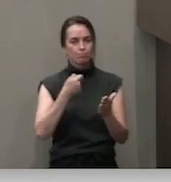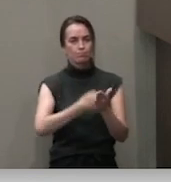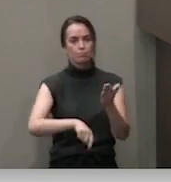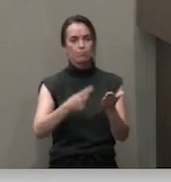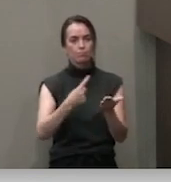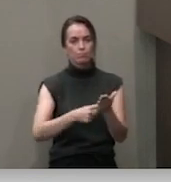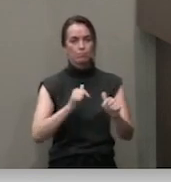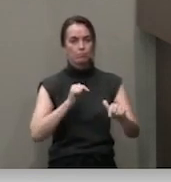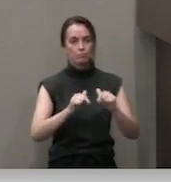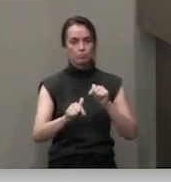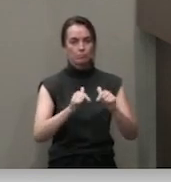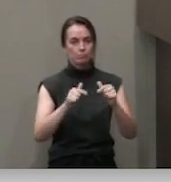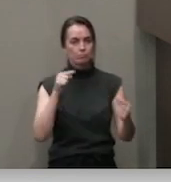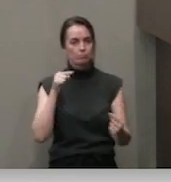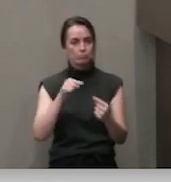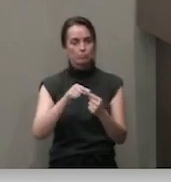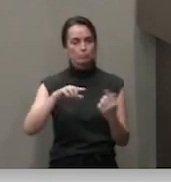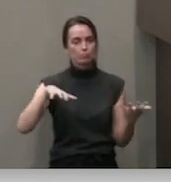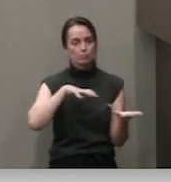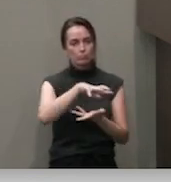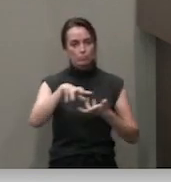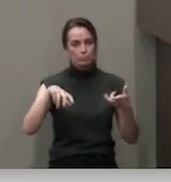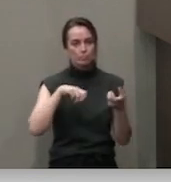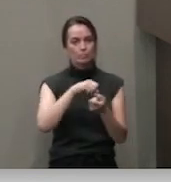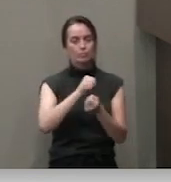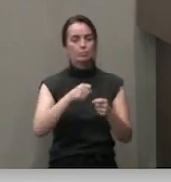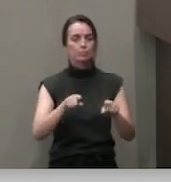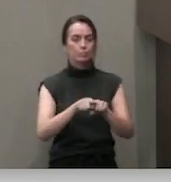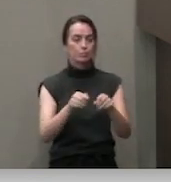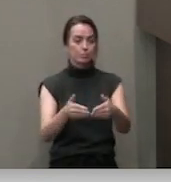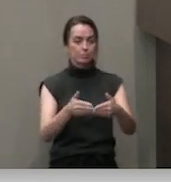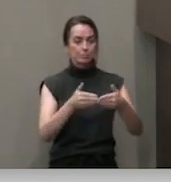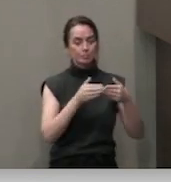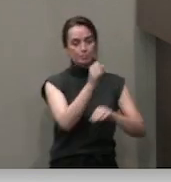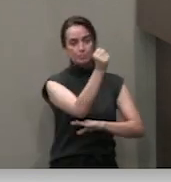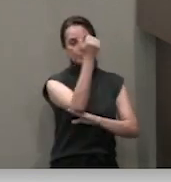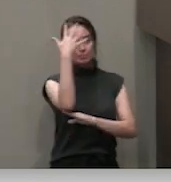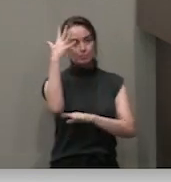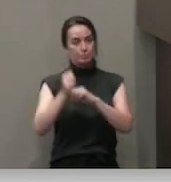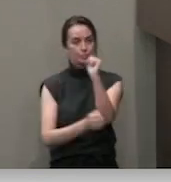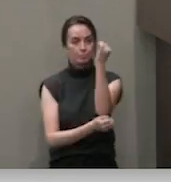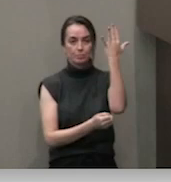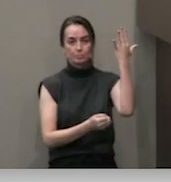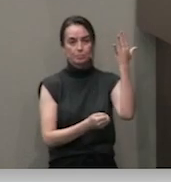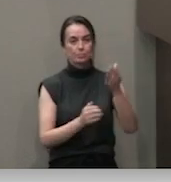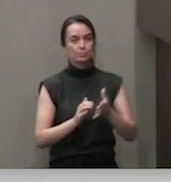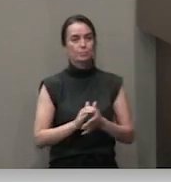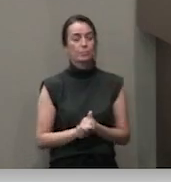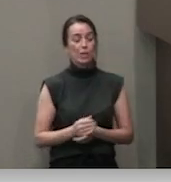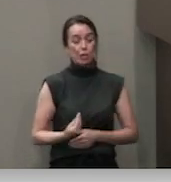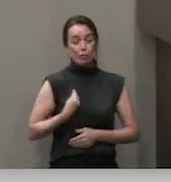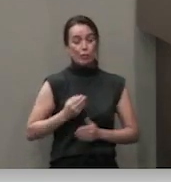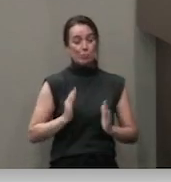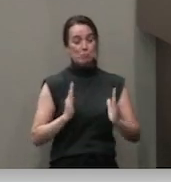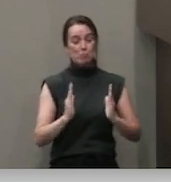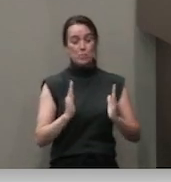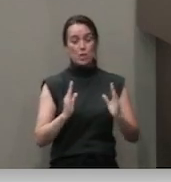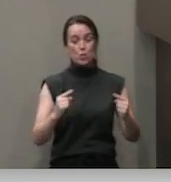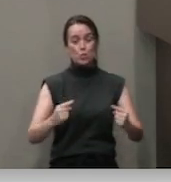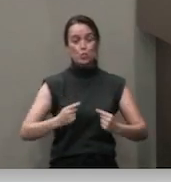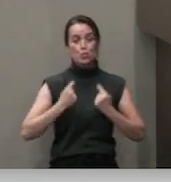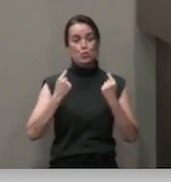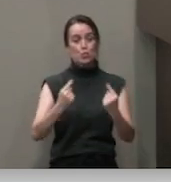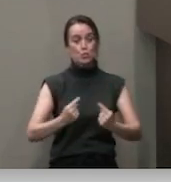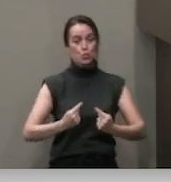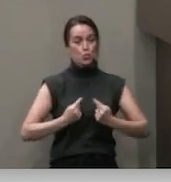da sustentabilidade e da preservação ambiental vivemos tempos desafiadores em que a